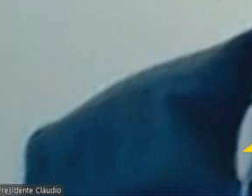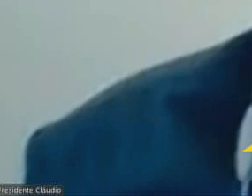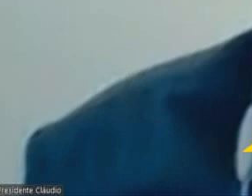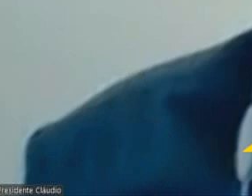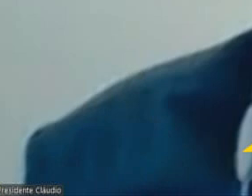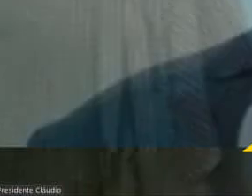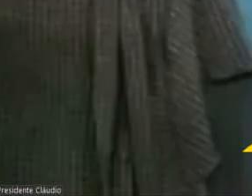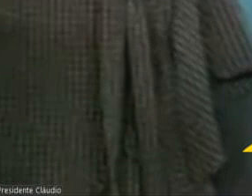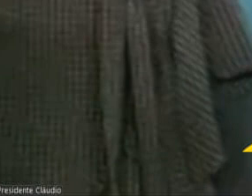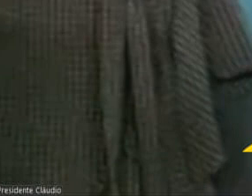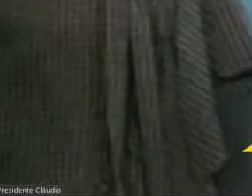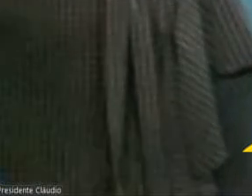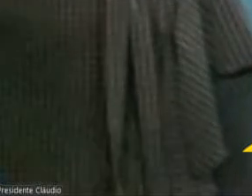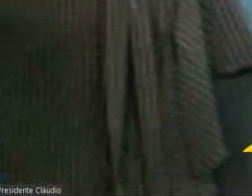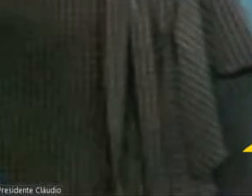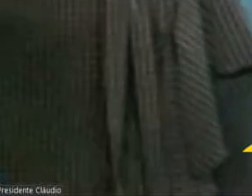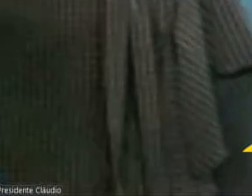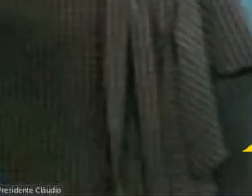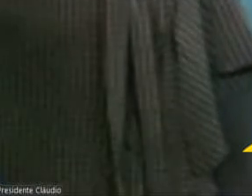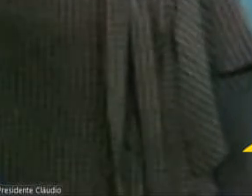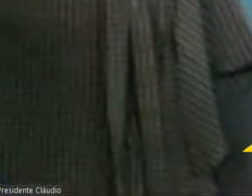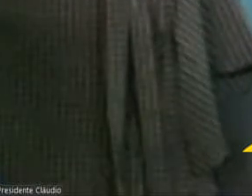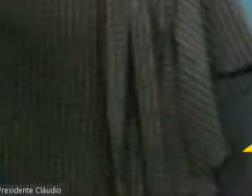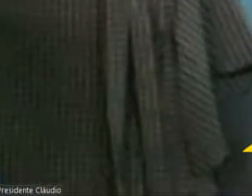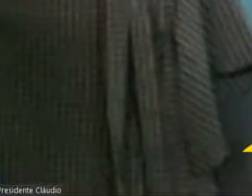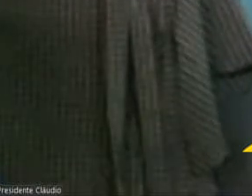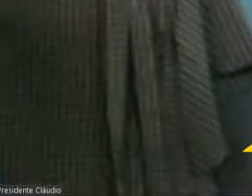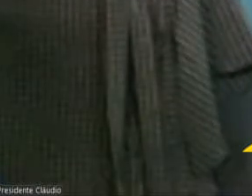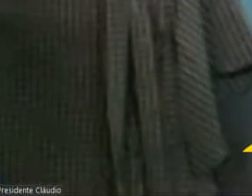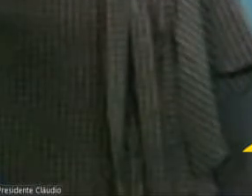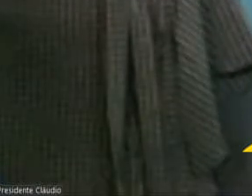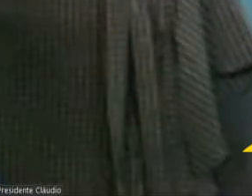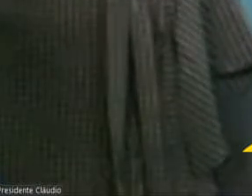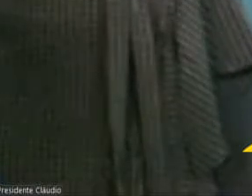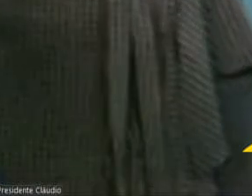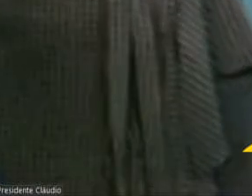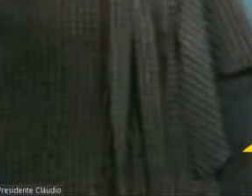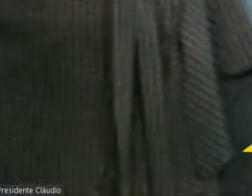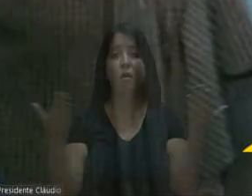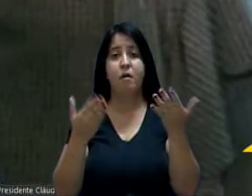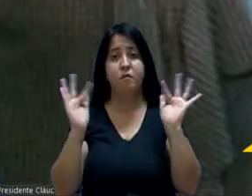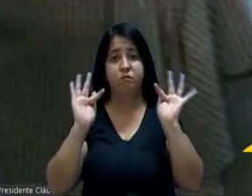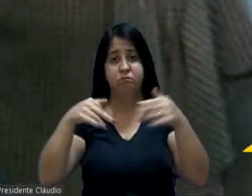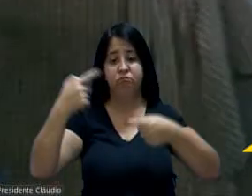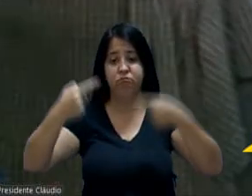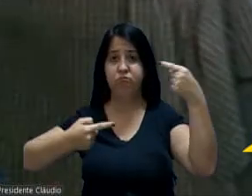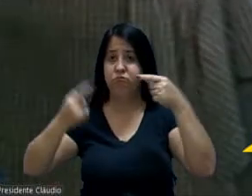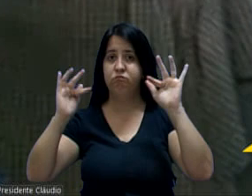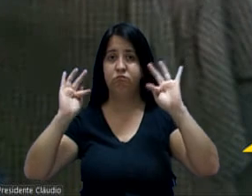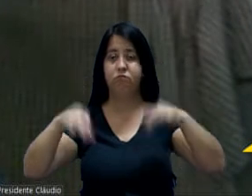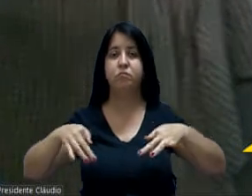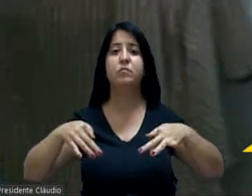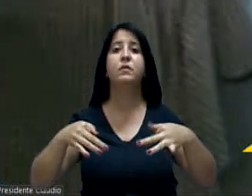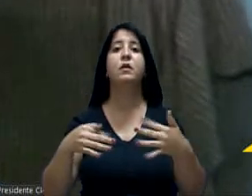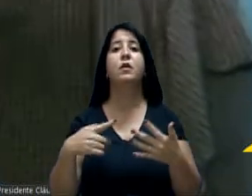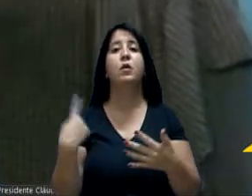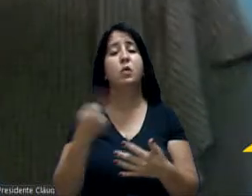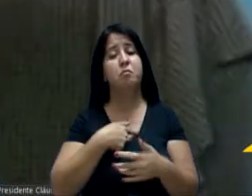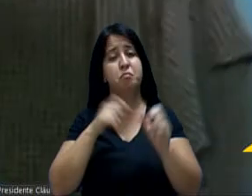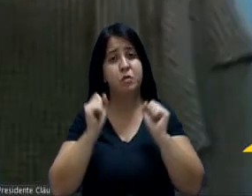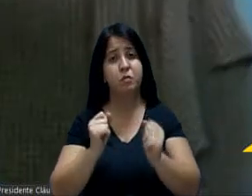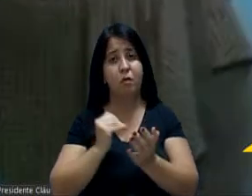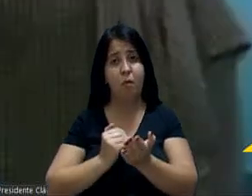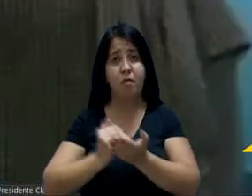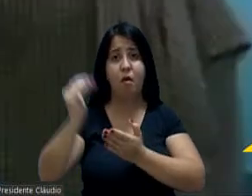Não tendo mais nenhum vereador inscrito, vamos encerrar a discussão para que nós possamos